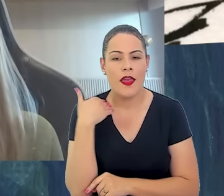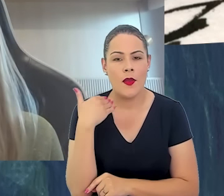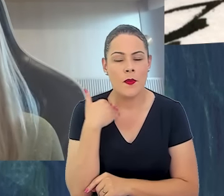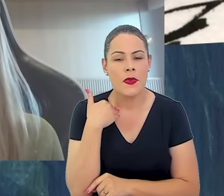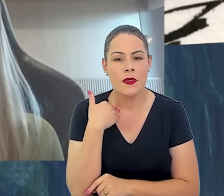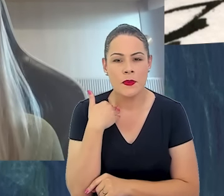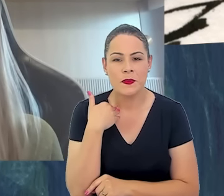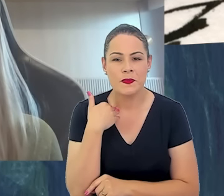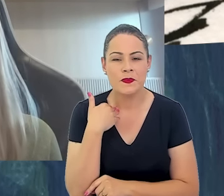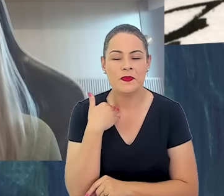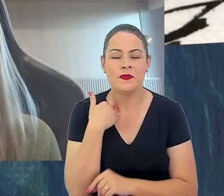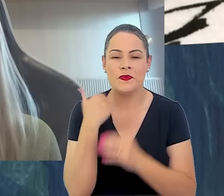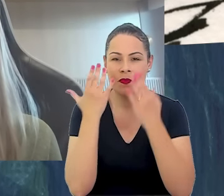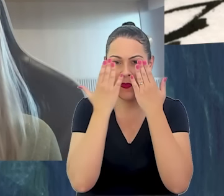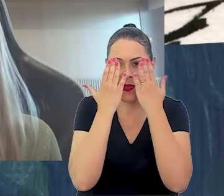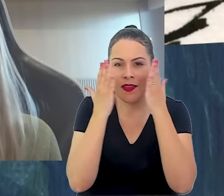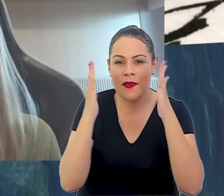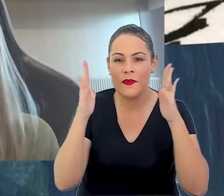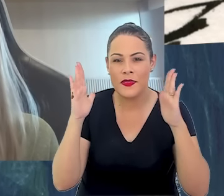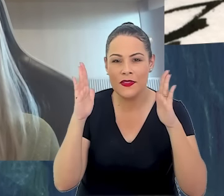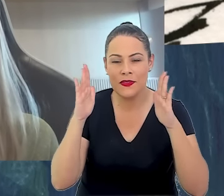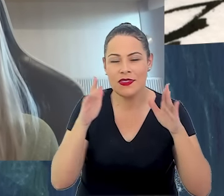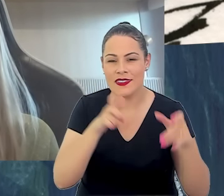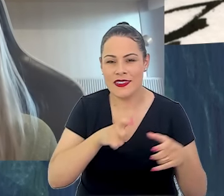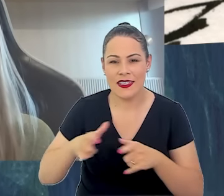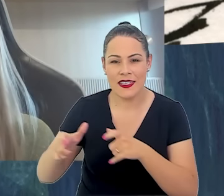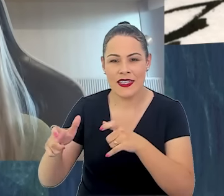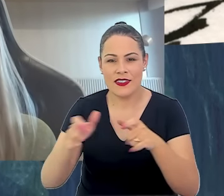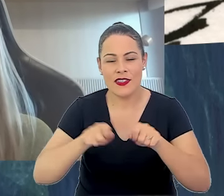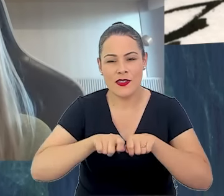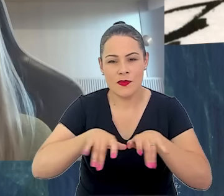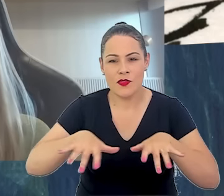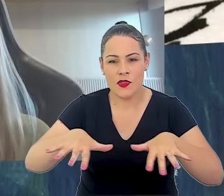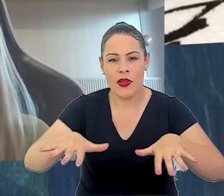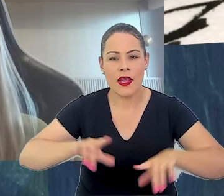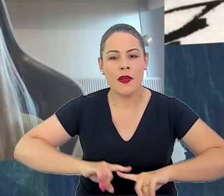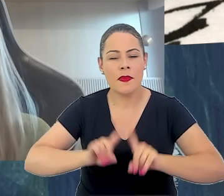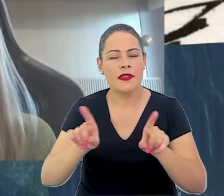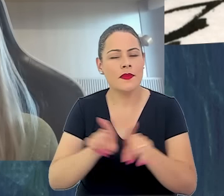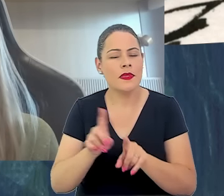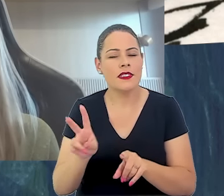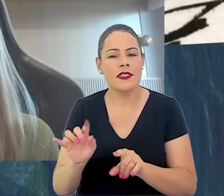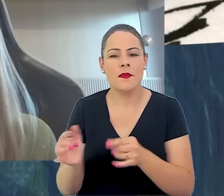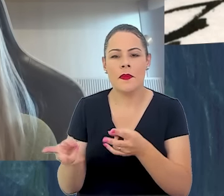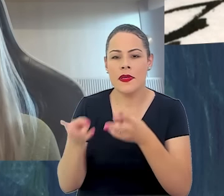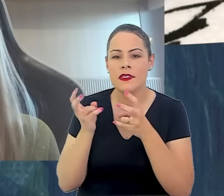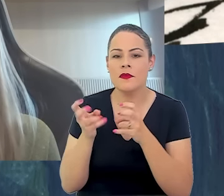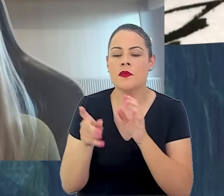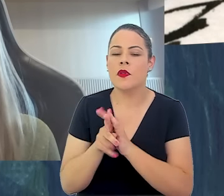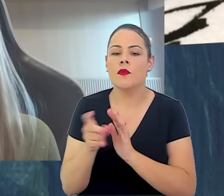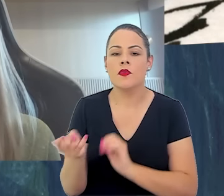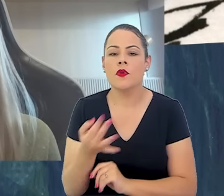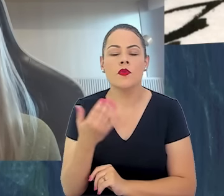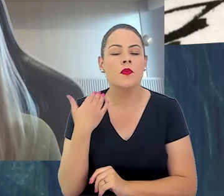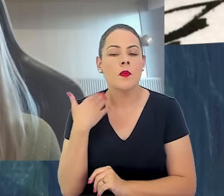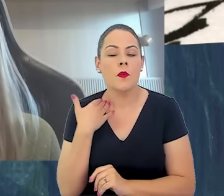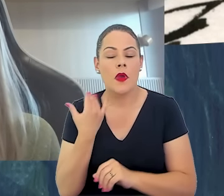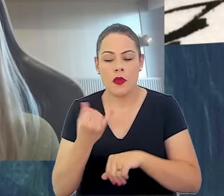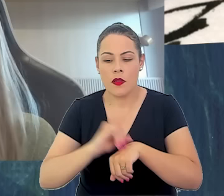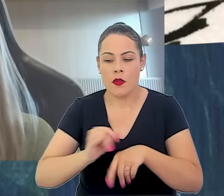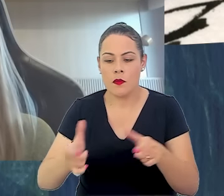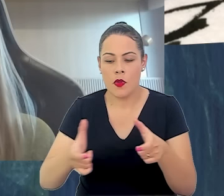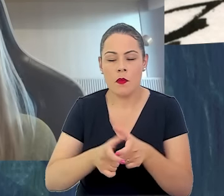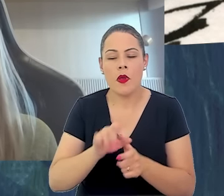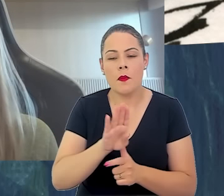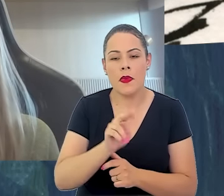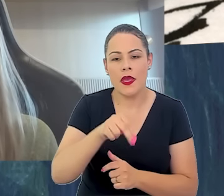banco de mais amplitude regional, mas também, se você for ver nos bancos locais,